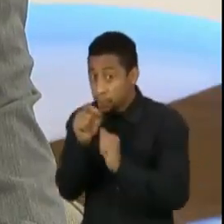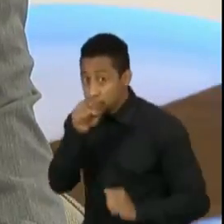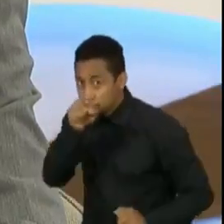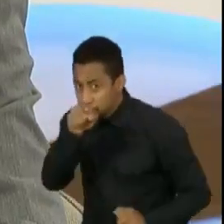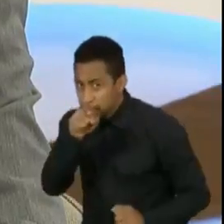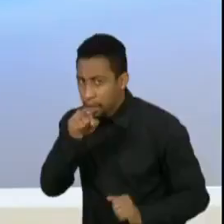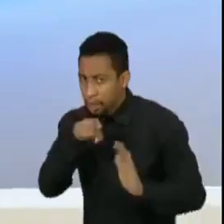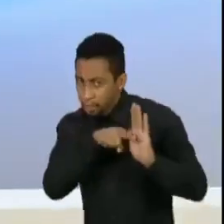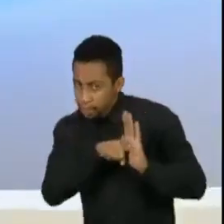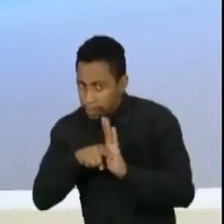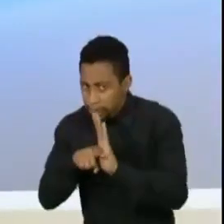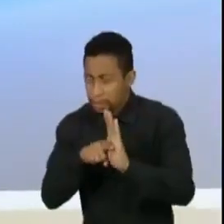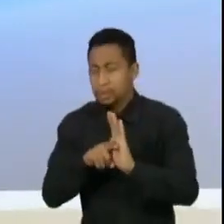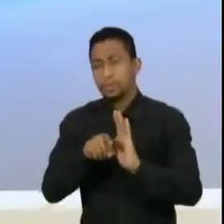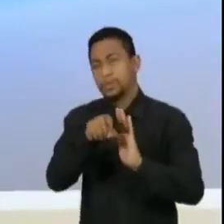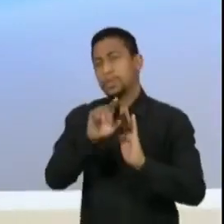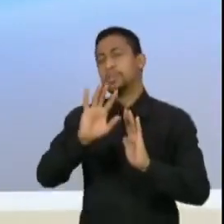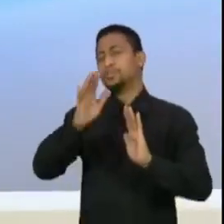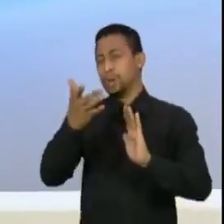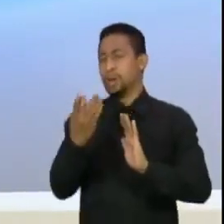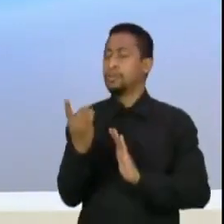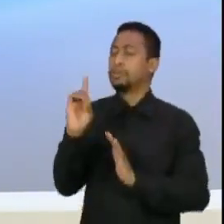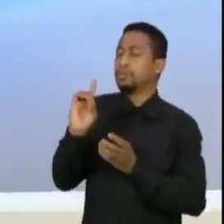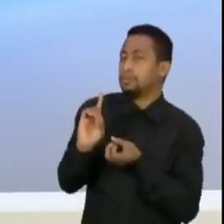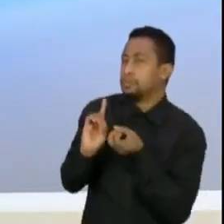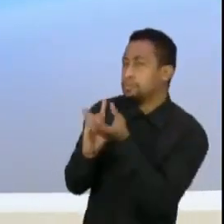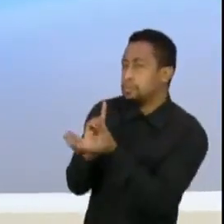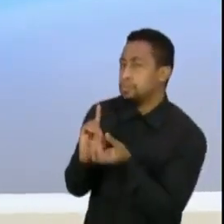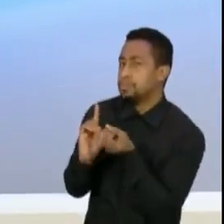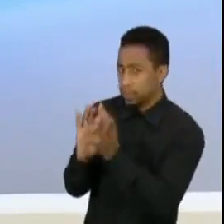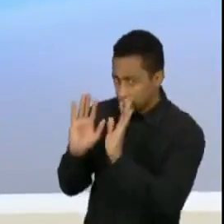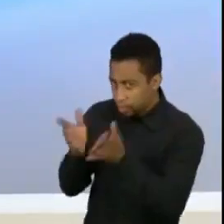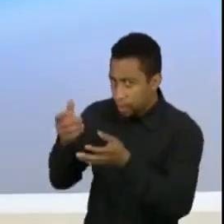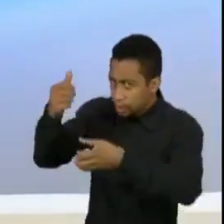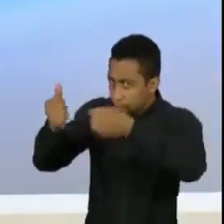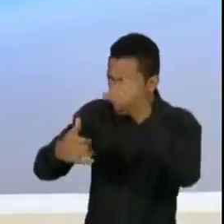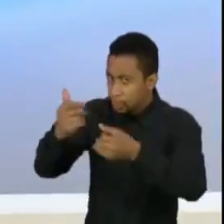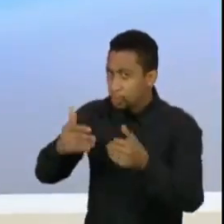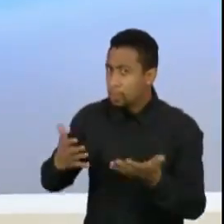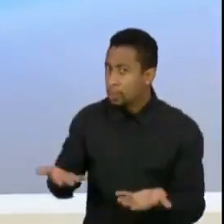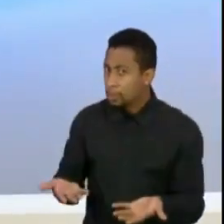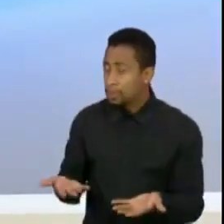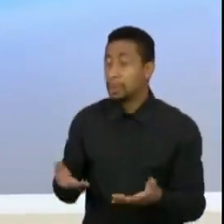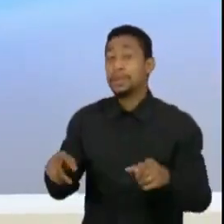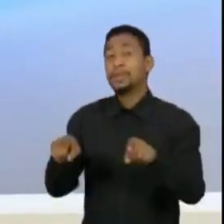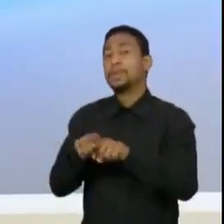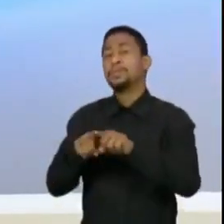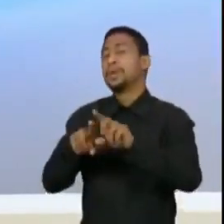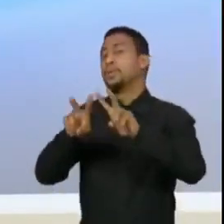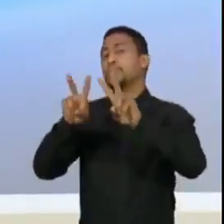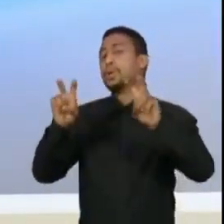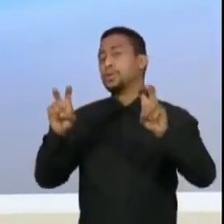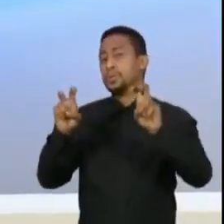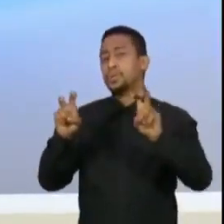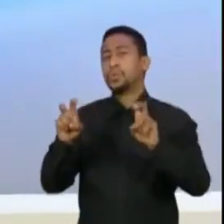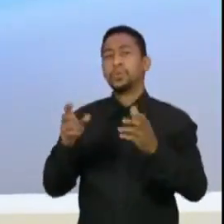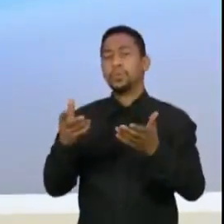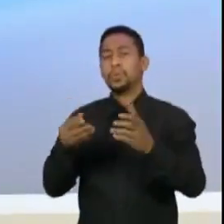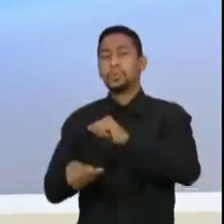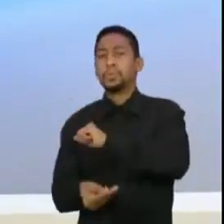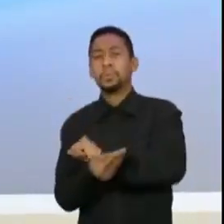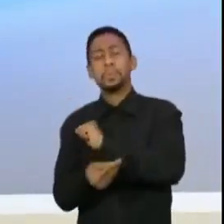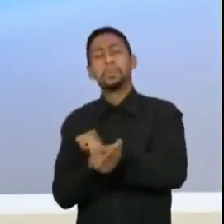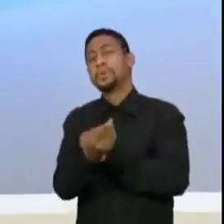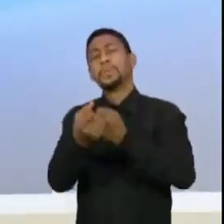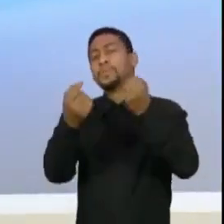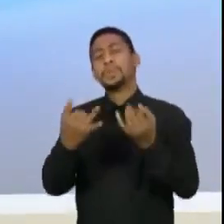é eu queria saber se o senhor já foi ouvido pela Polícia Civil já prestou os esclarecimentos e a questão de fundo é qual a classificação